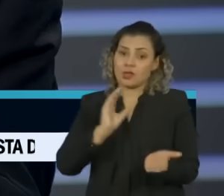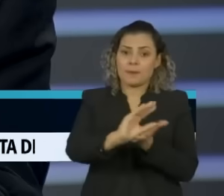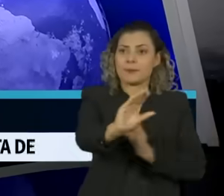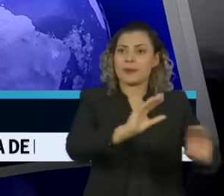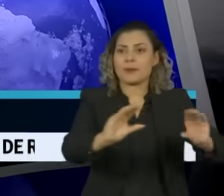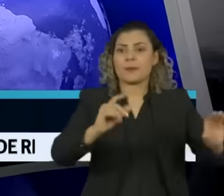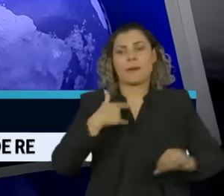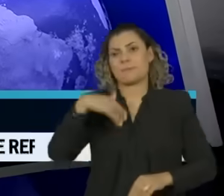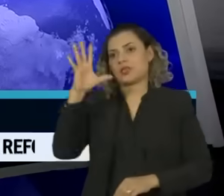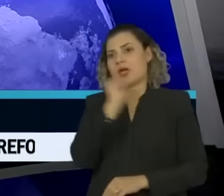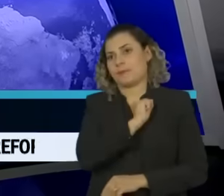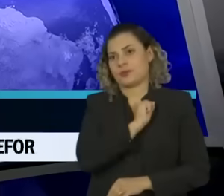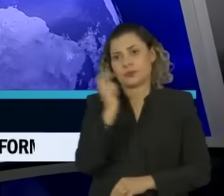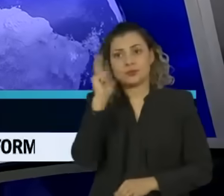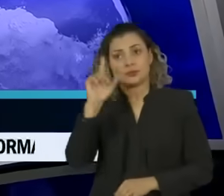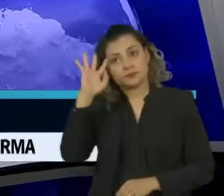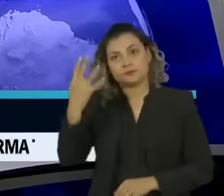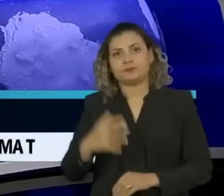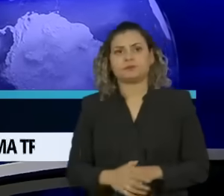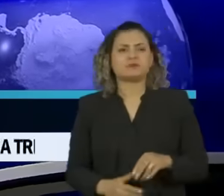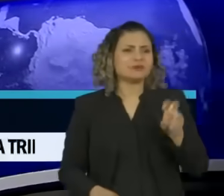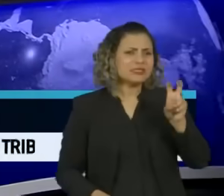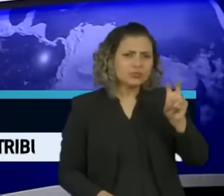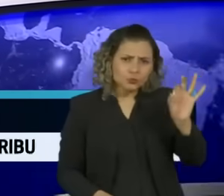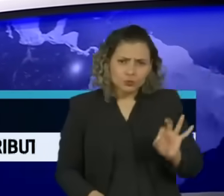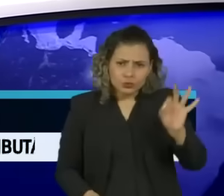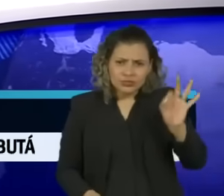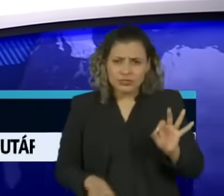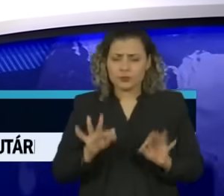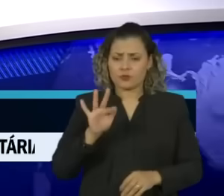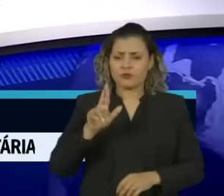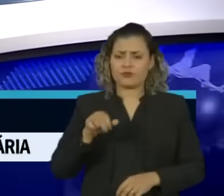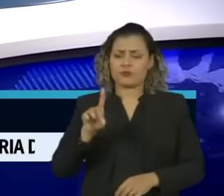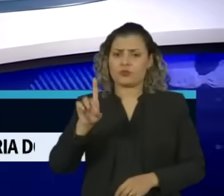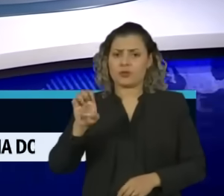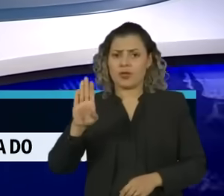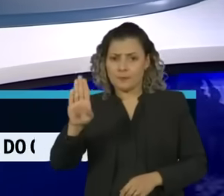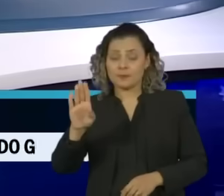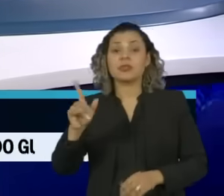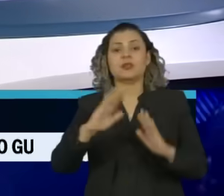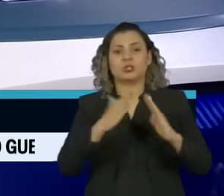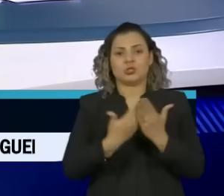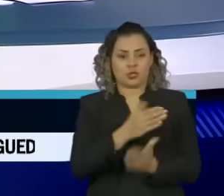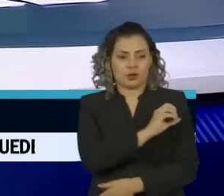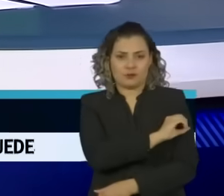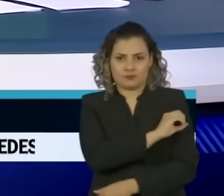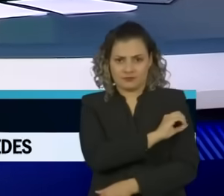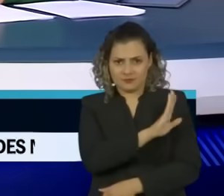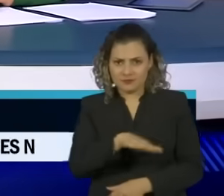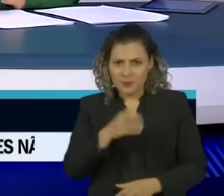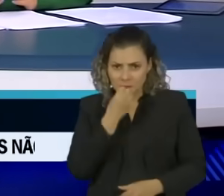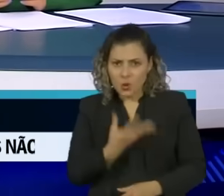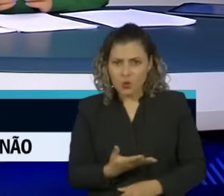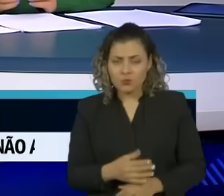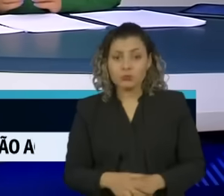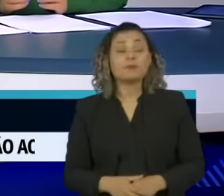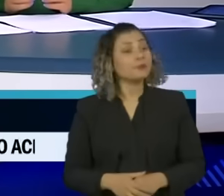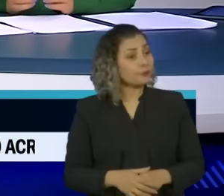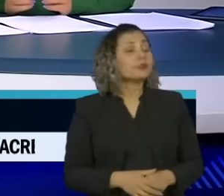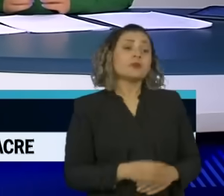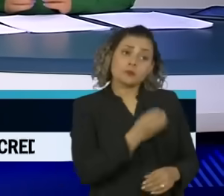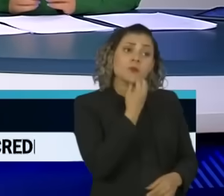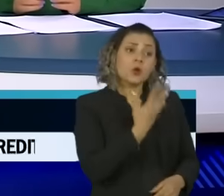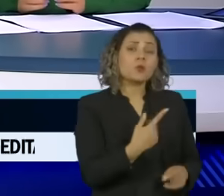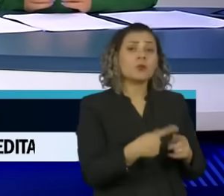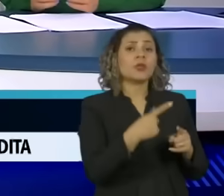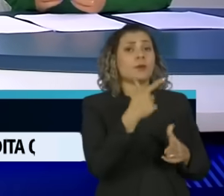Né? Saldiva, é importante destinar 5% dos recursos do Fundeb para a primeira infância? Eu acho que sim, né? A primeira infância, porque esse é